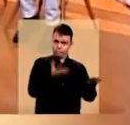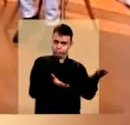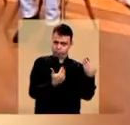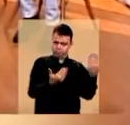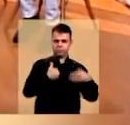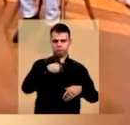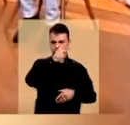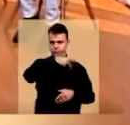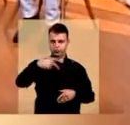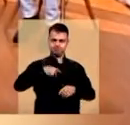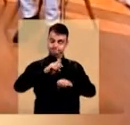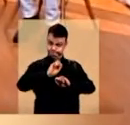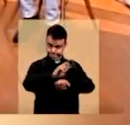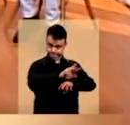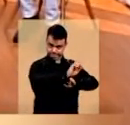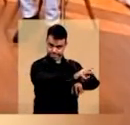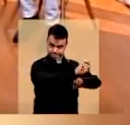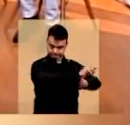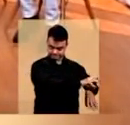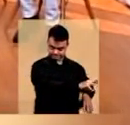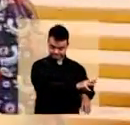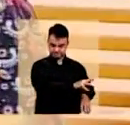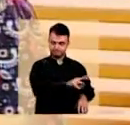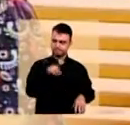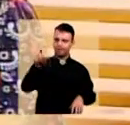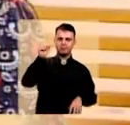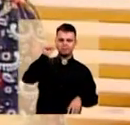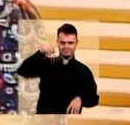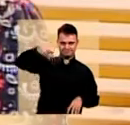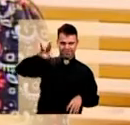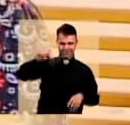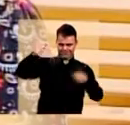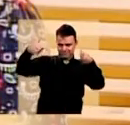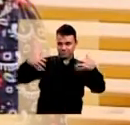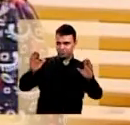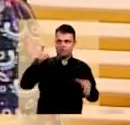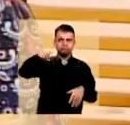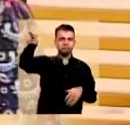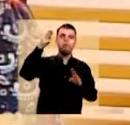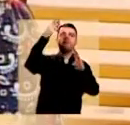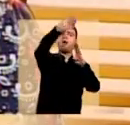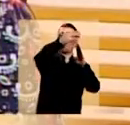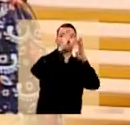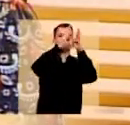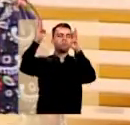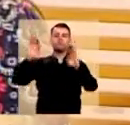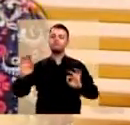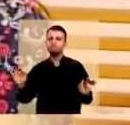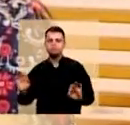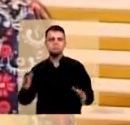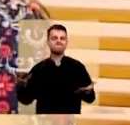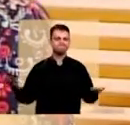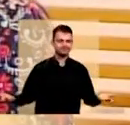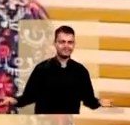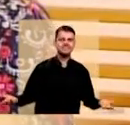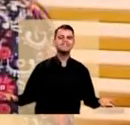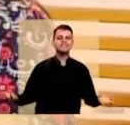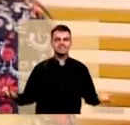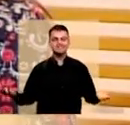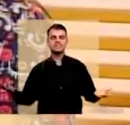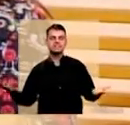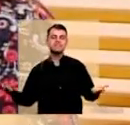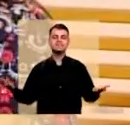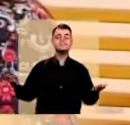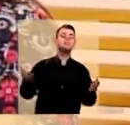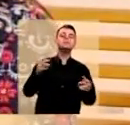com adolescentes, e a gente, né, a Márcia falou da questão de que eles não procuram a biblioteca, porque